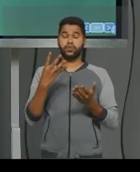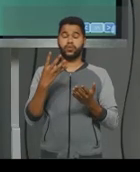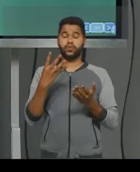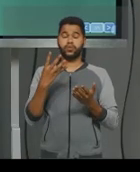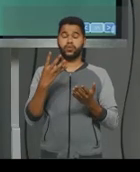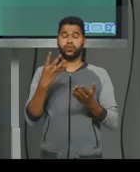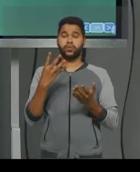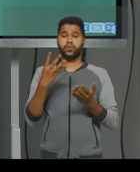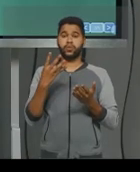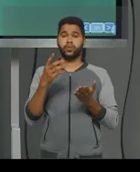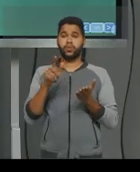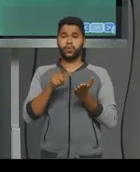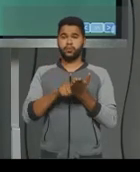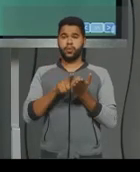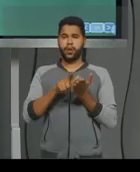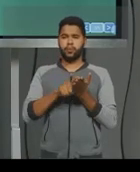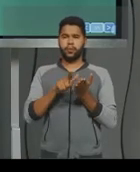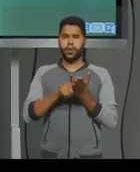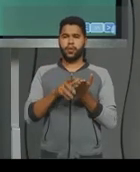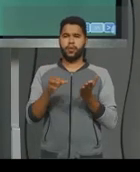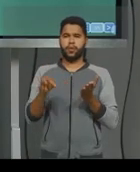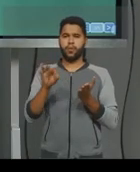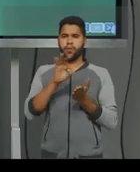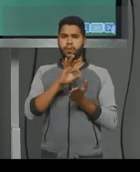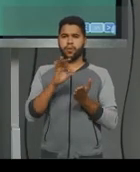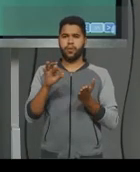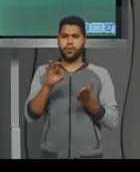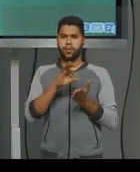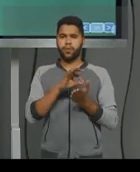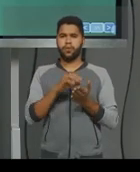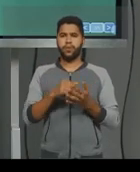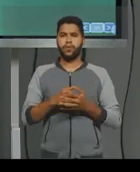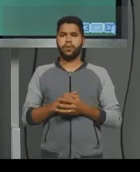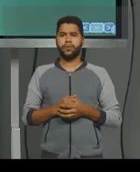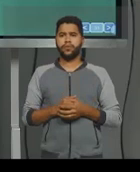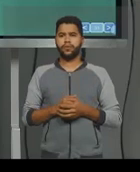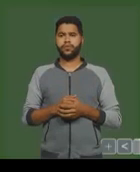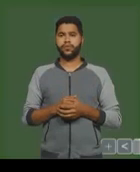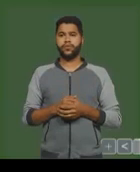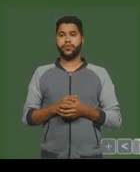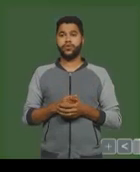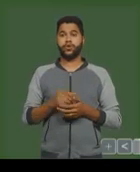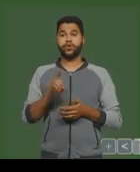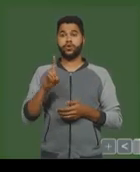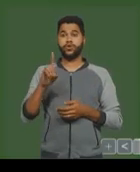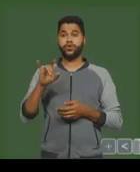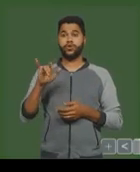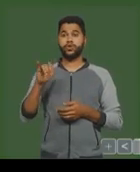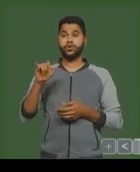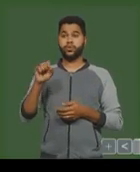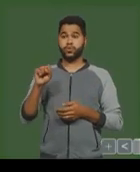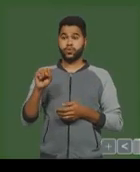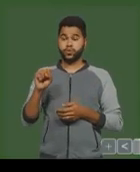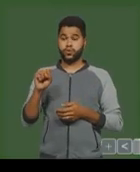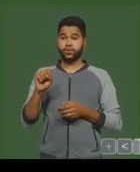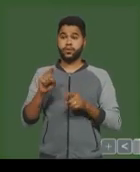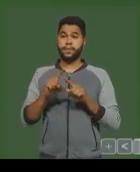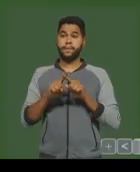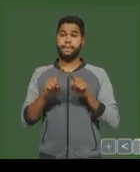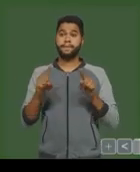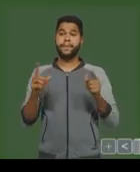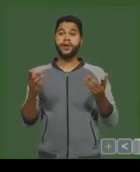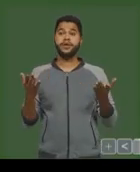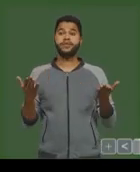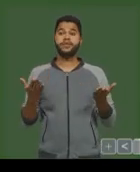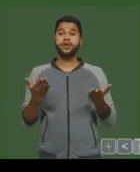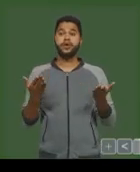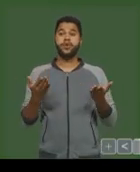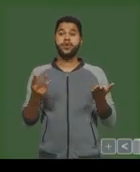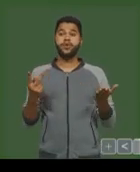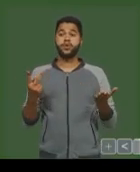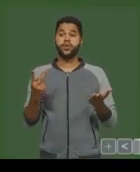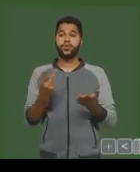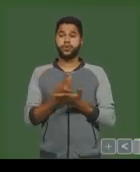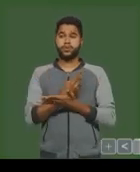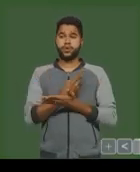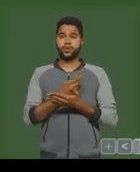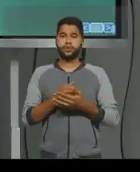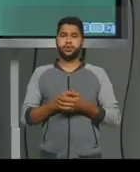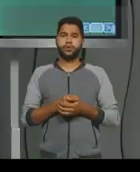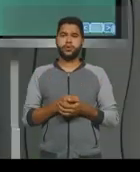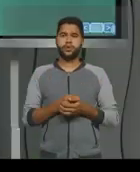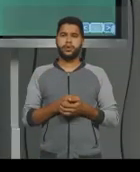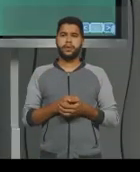está trabalhando 10 horas por dia durante 5 dias. Mas agora o que acontece? Se você